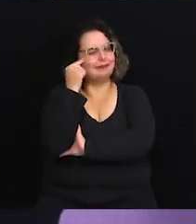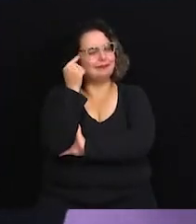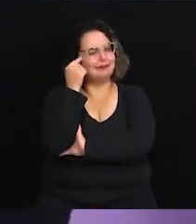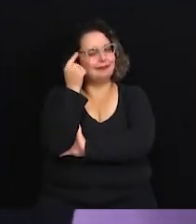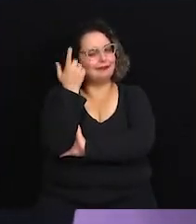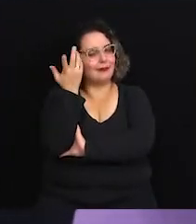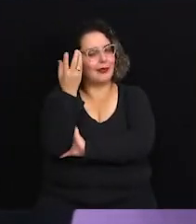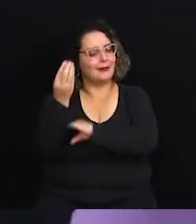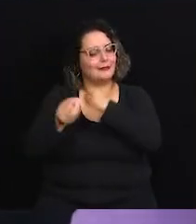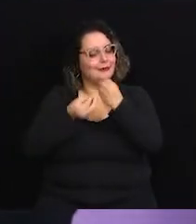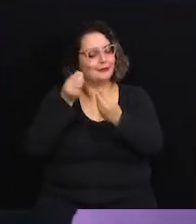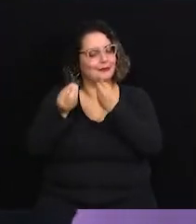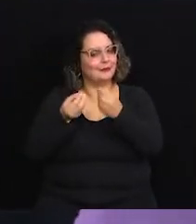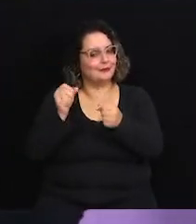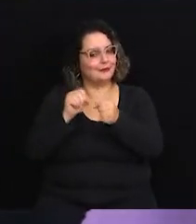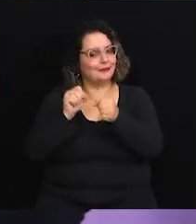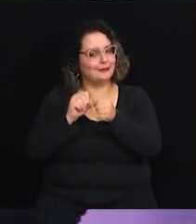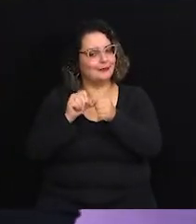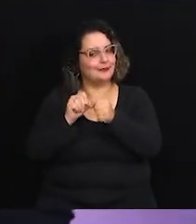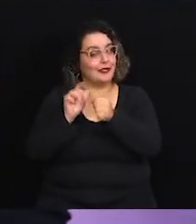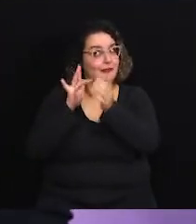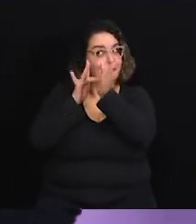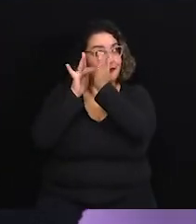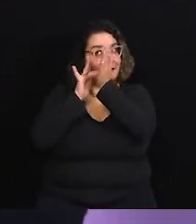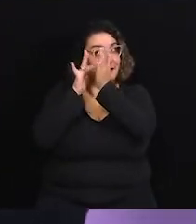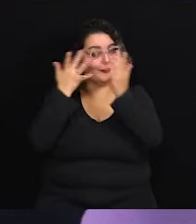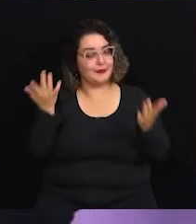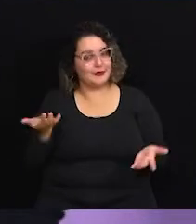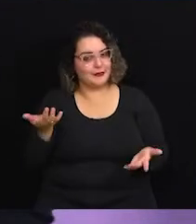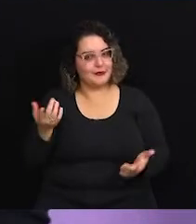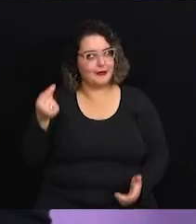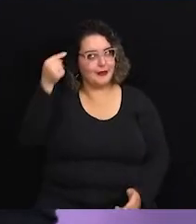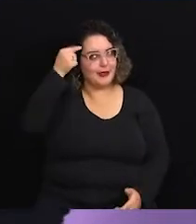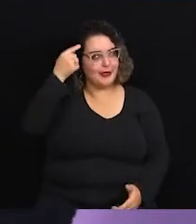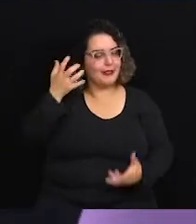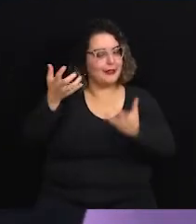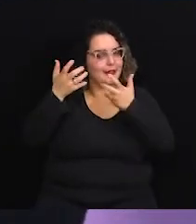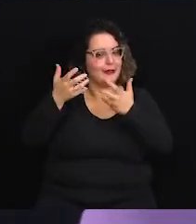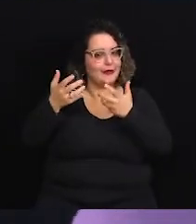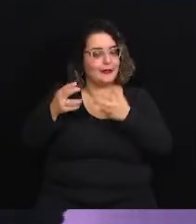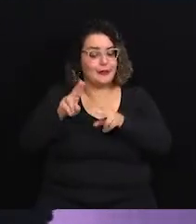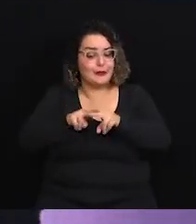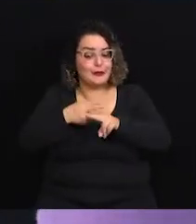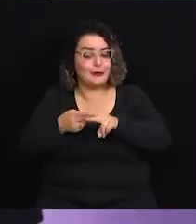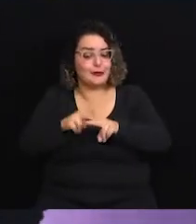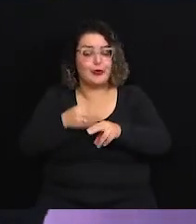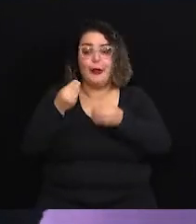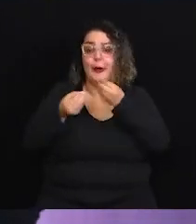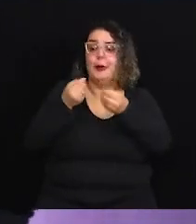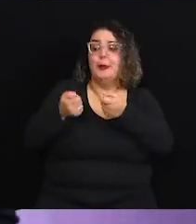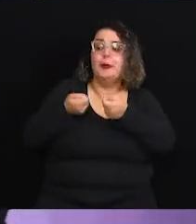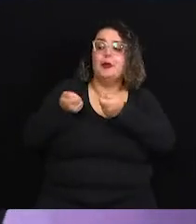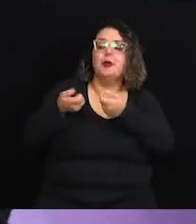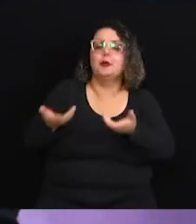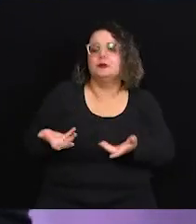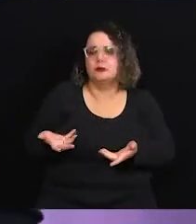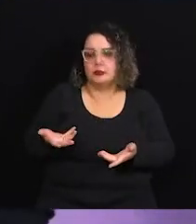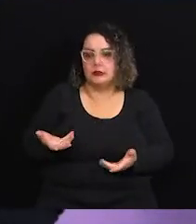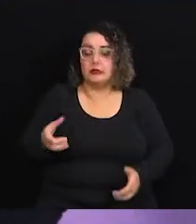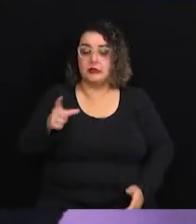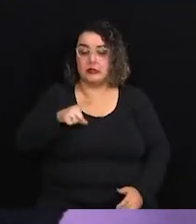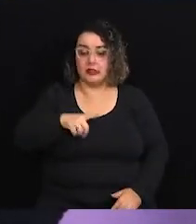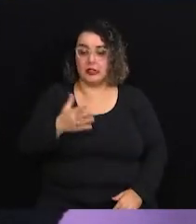Como é que faz para, quando diz aqui, eu quero um chocolate, como controlar? Existem alimentos